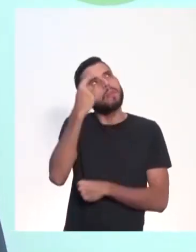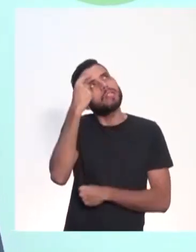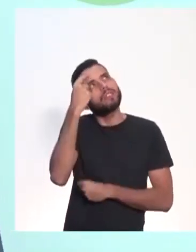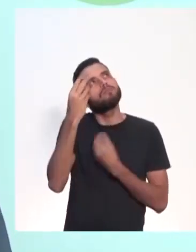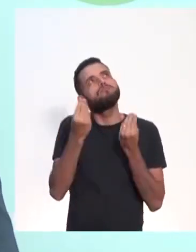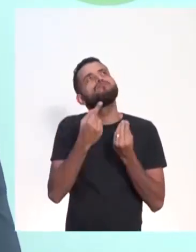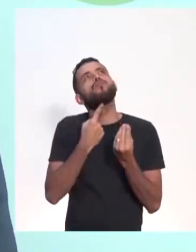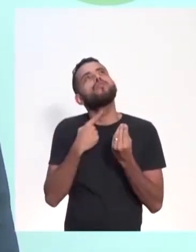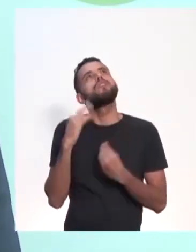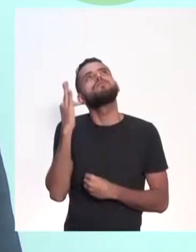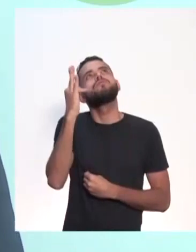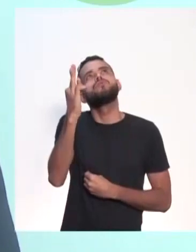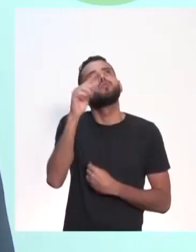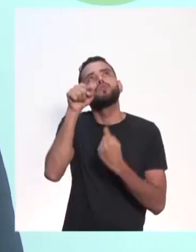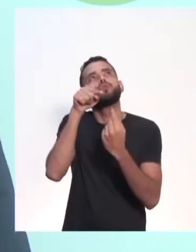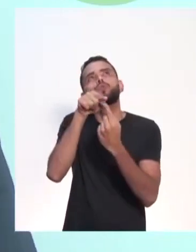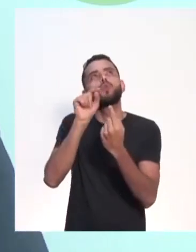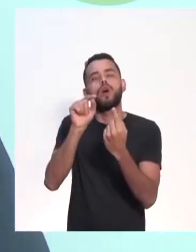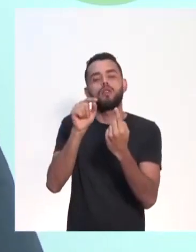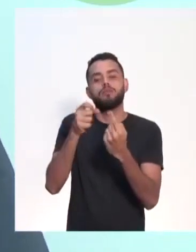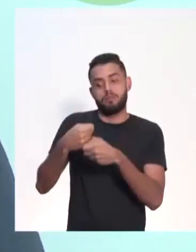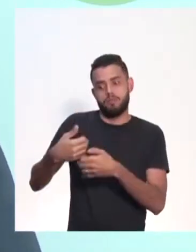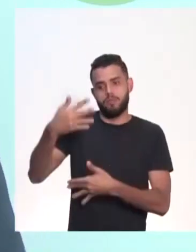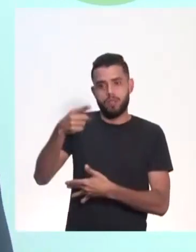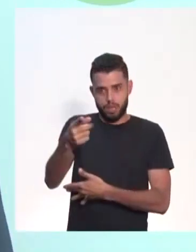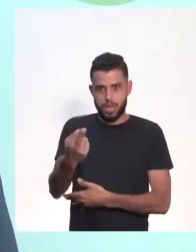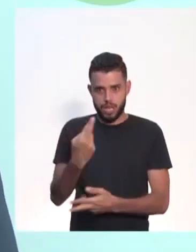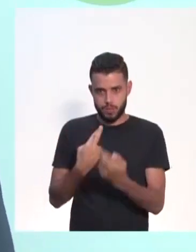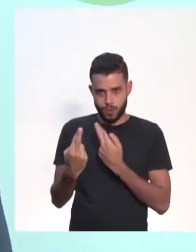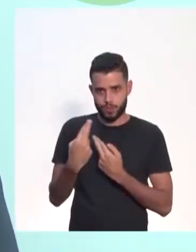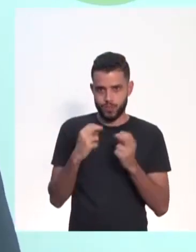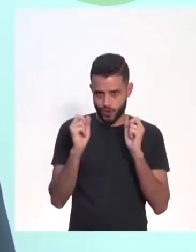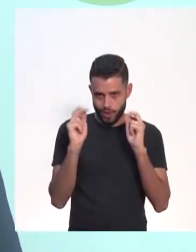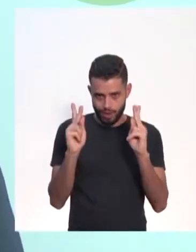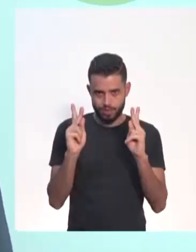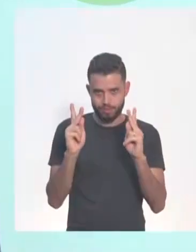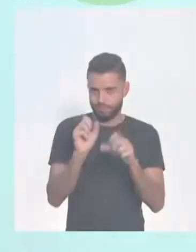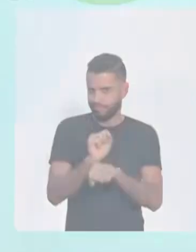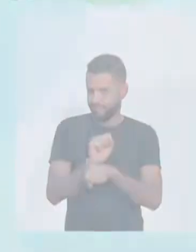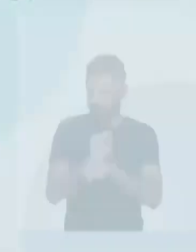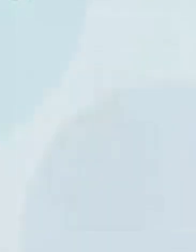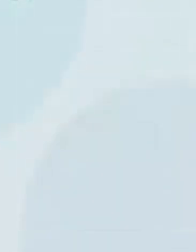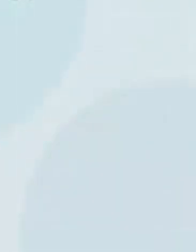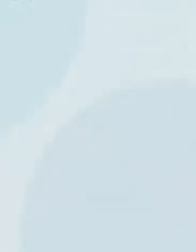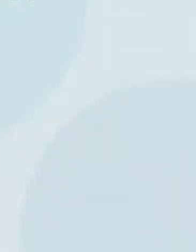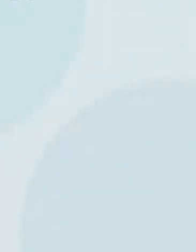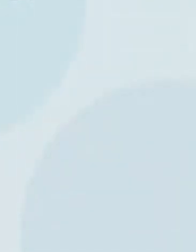no chat e a gente vai trazer algumas das respostas no ar. Tudo bem? Até daqui a pouquinho.